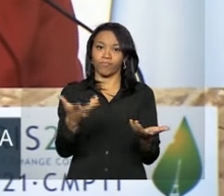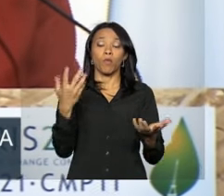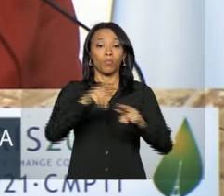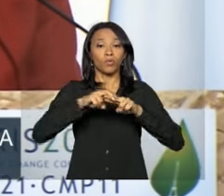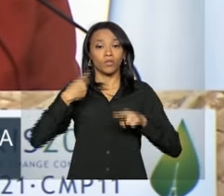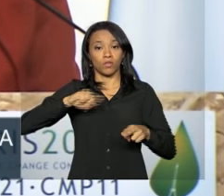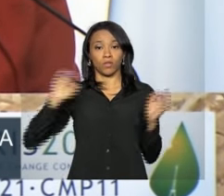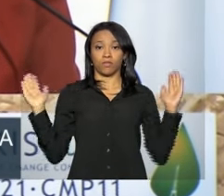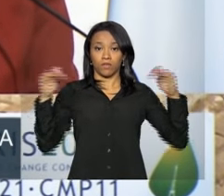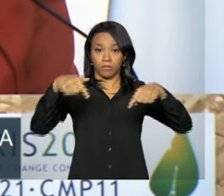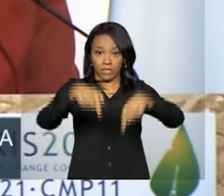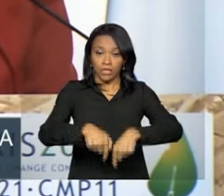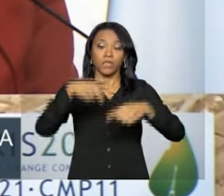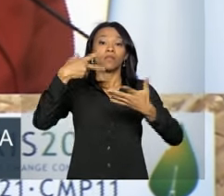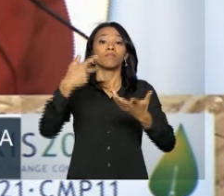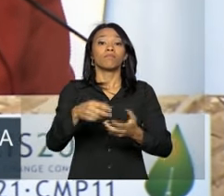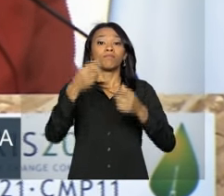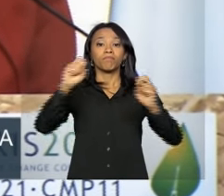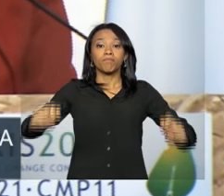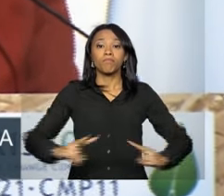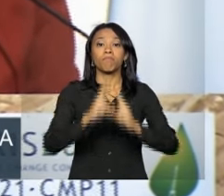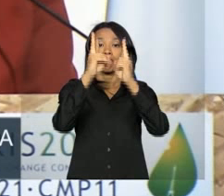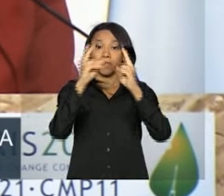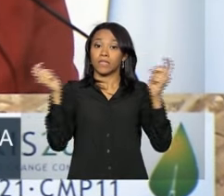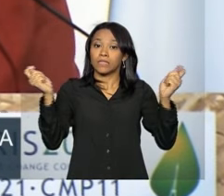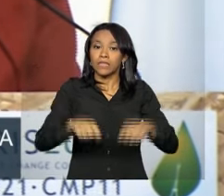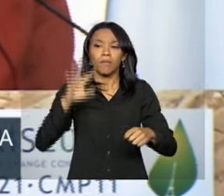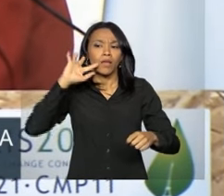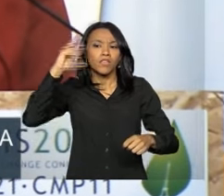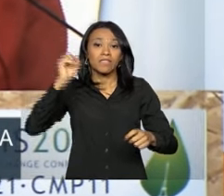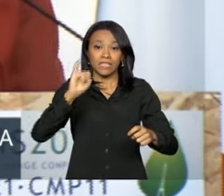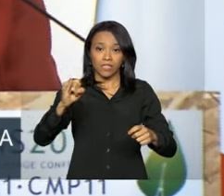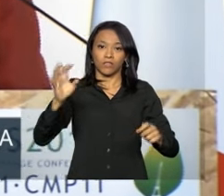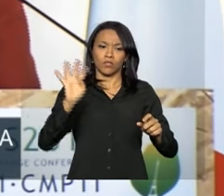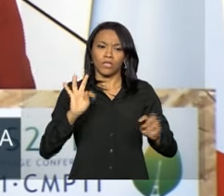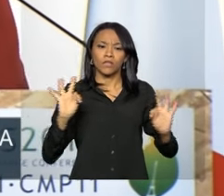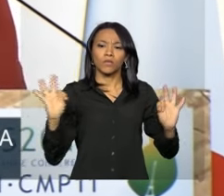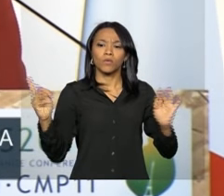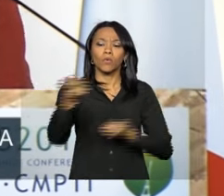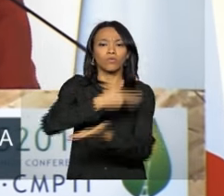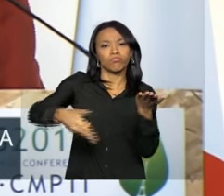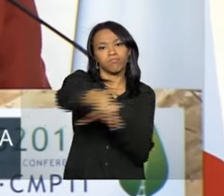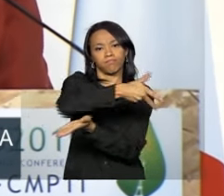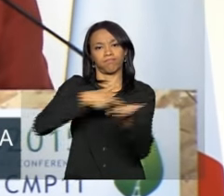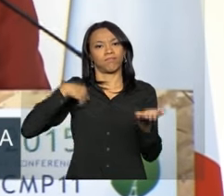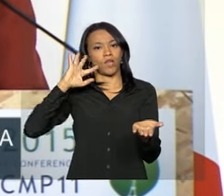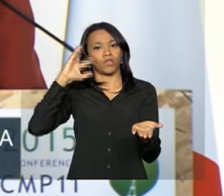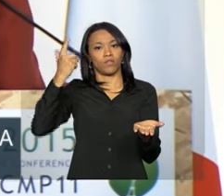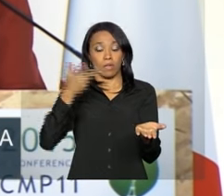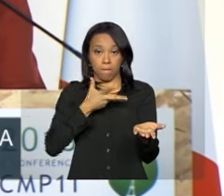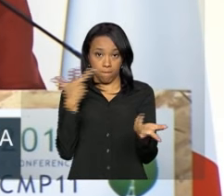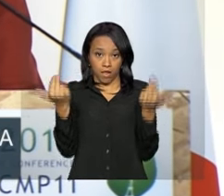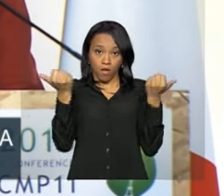para construir uma resposta conjunta que só será eficaz se for coletiva e justa. A melhor maneira de construir soluções